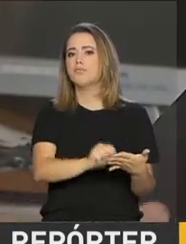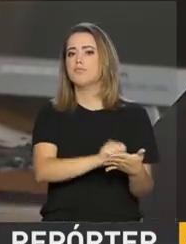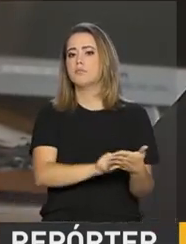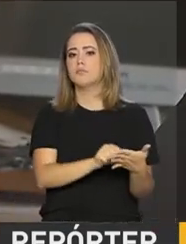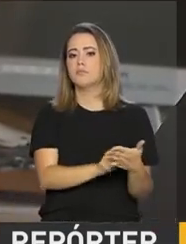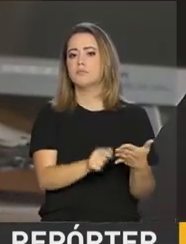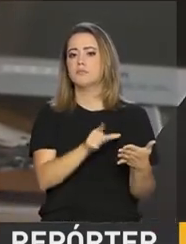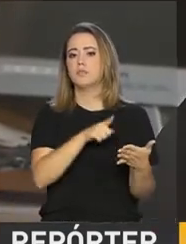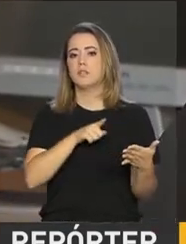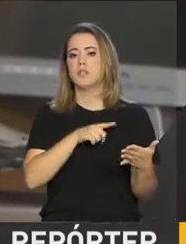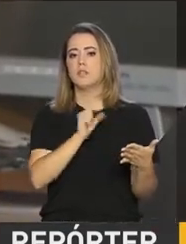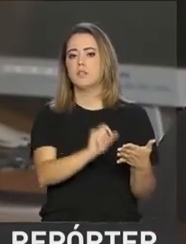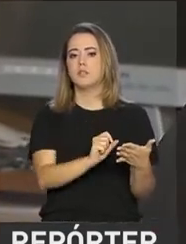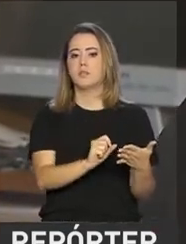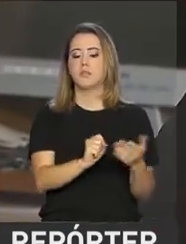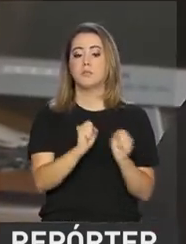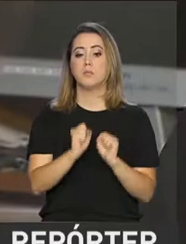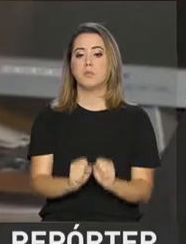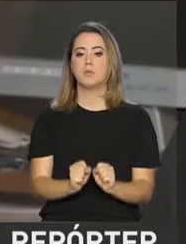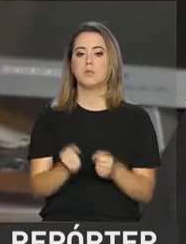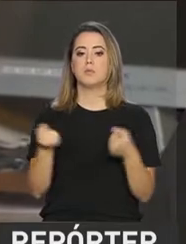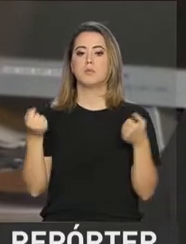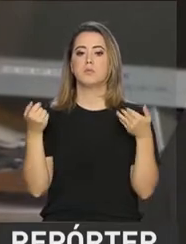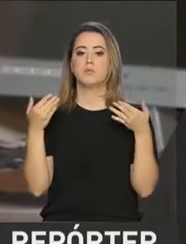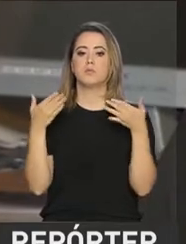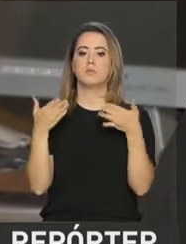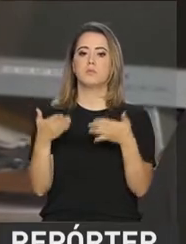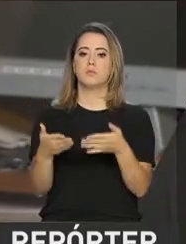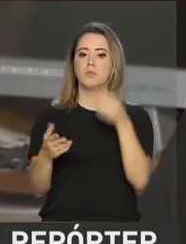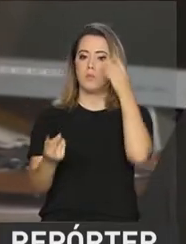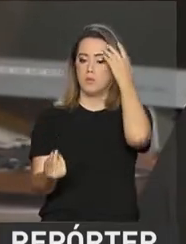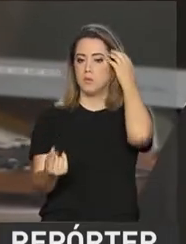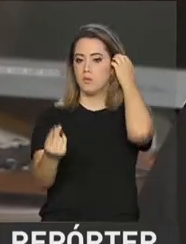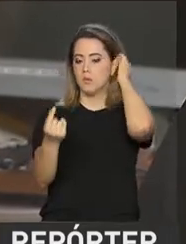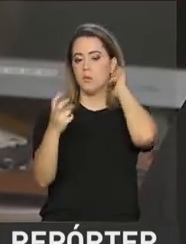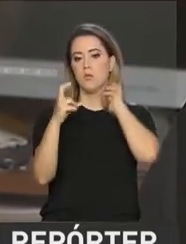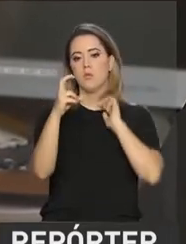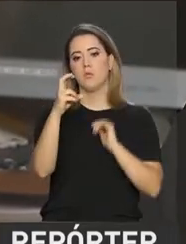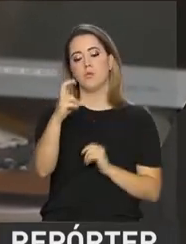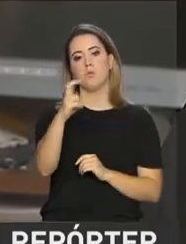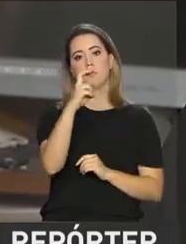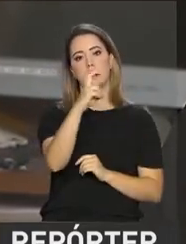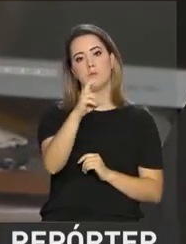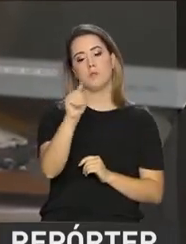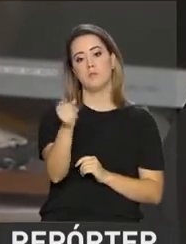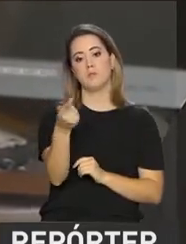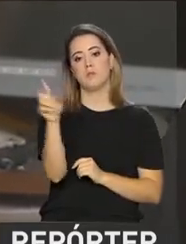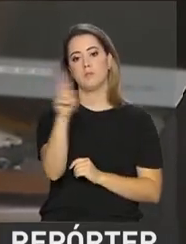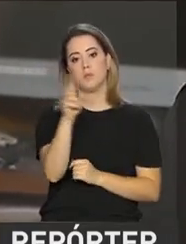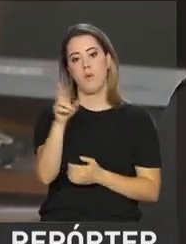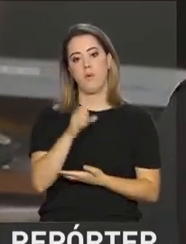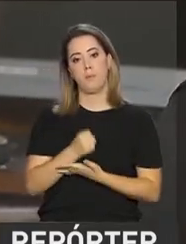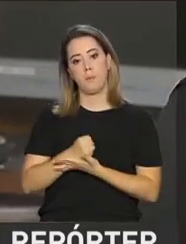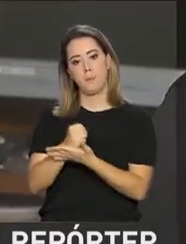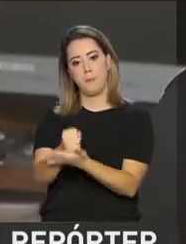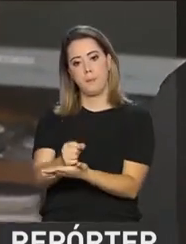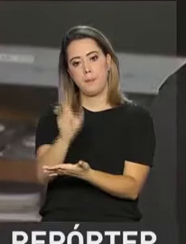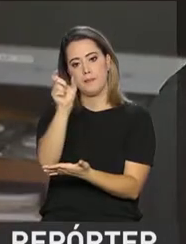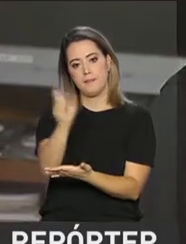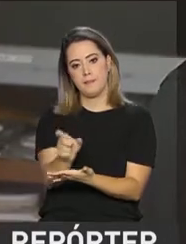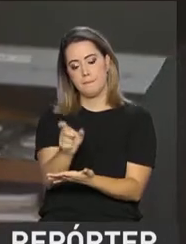que tem condições de um valor de 55 mil reais à disposição dessa